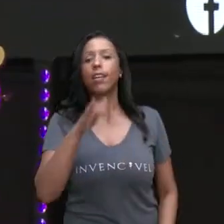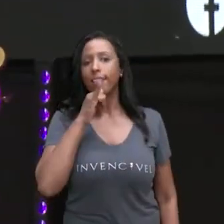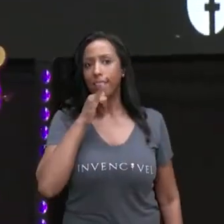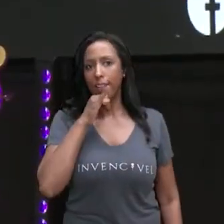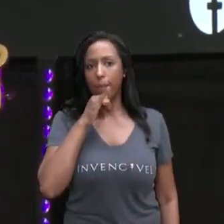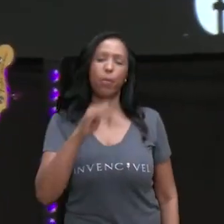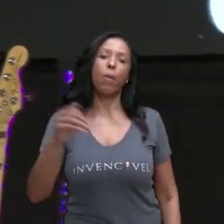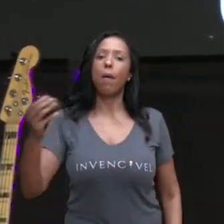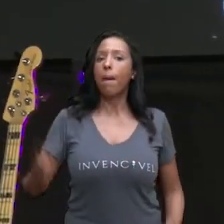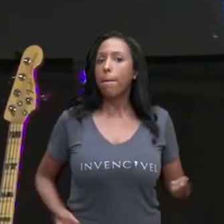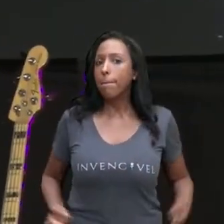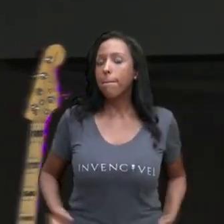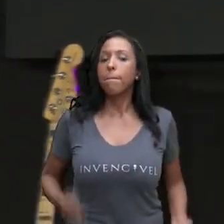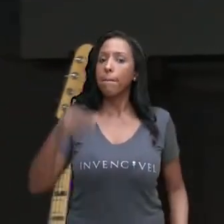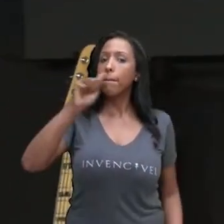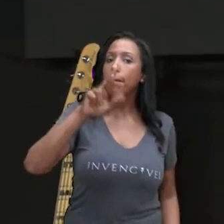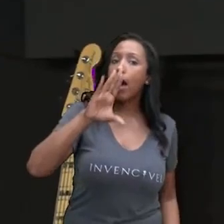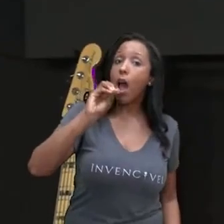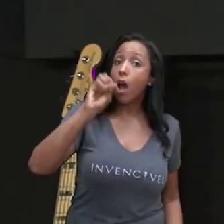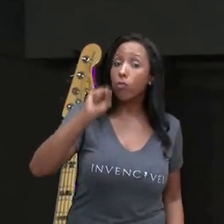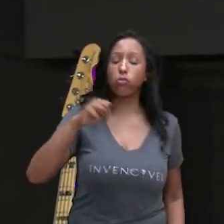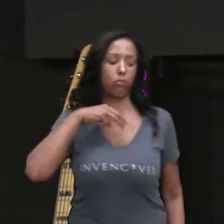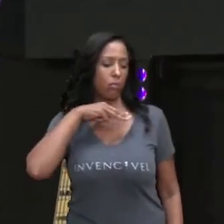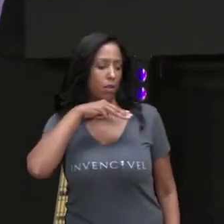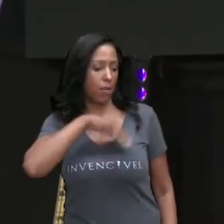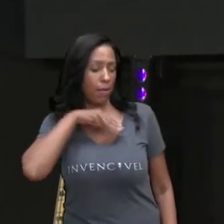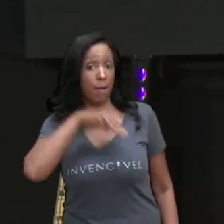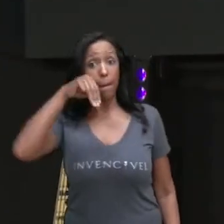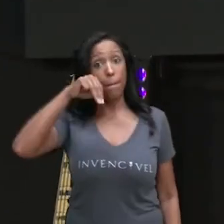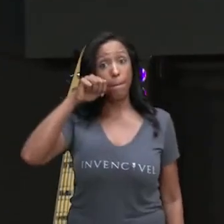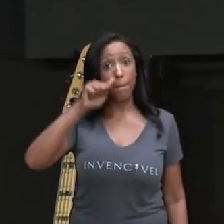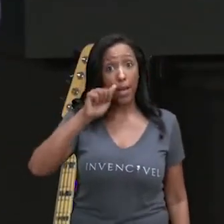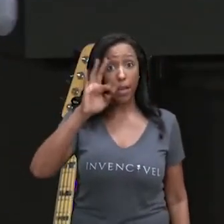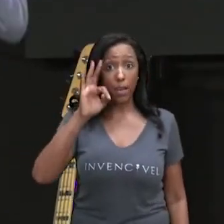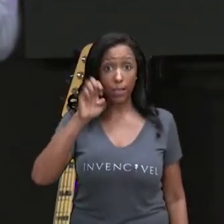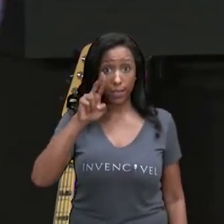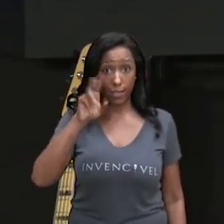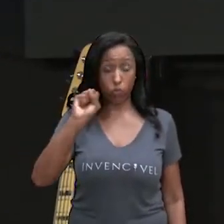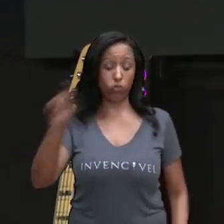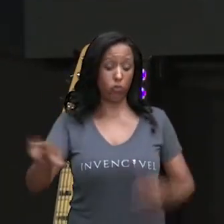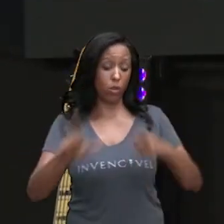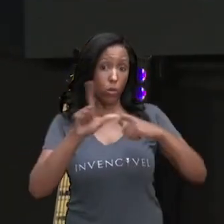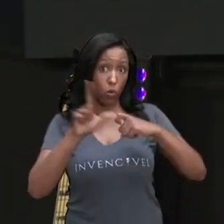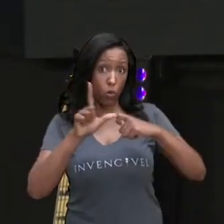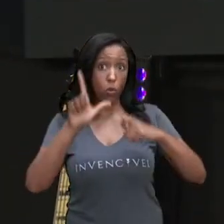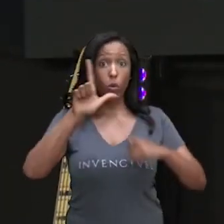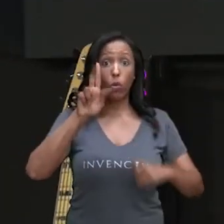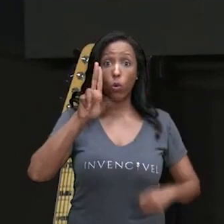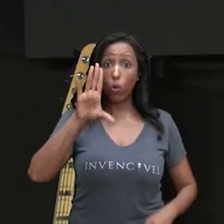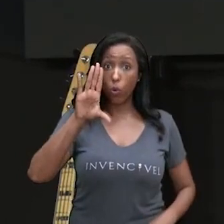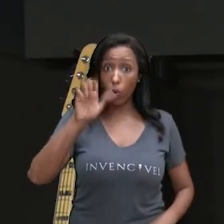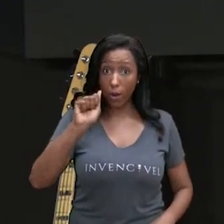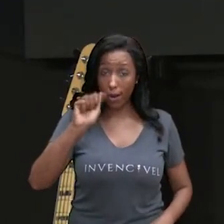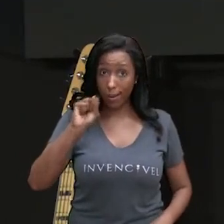Bíblia. Então você vai ler isso aí e vai entender mais da Bíblia. Outra coisa importante, olha a Bíblia, qual é o